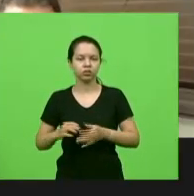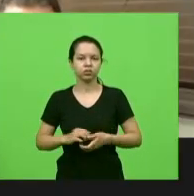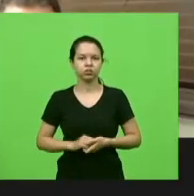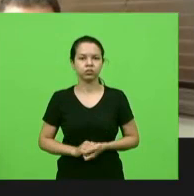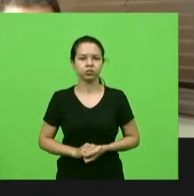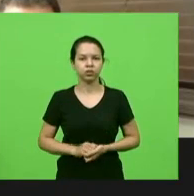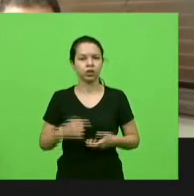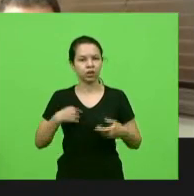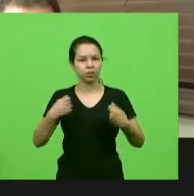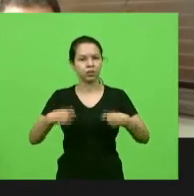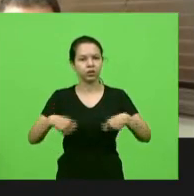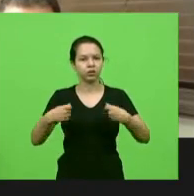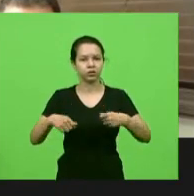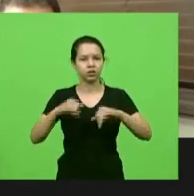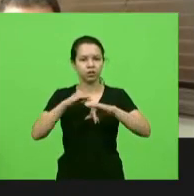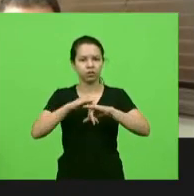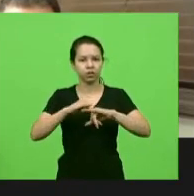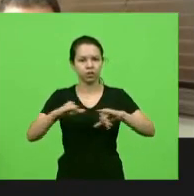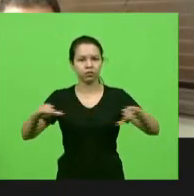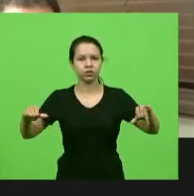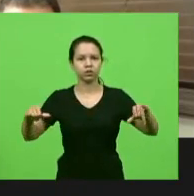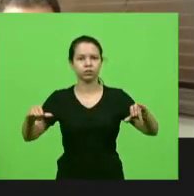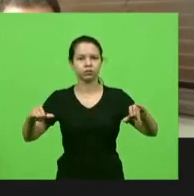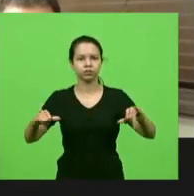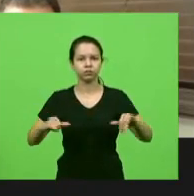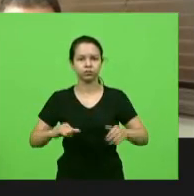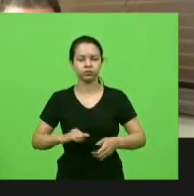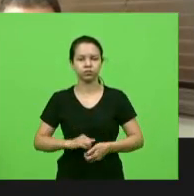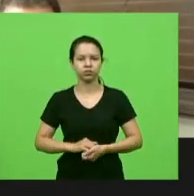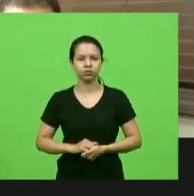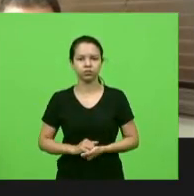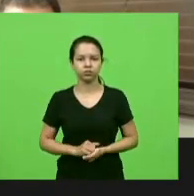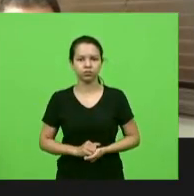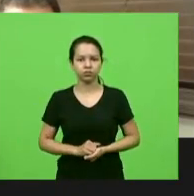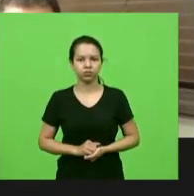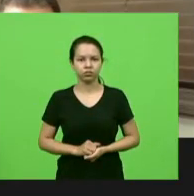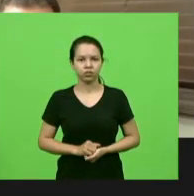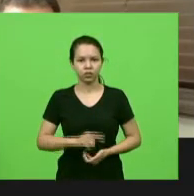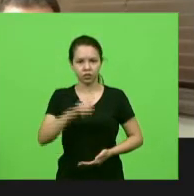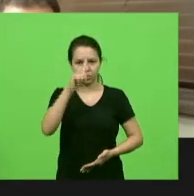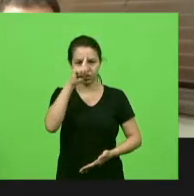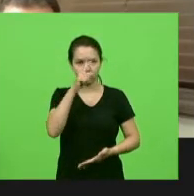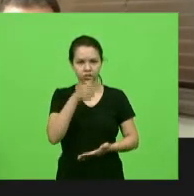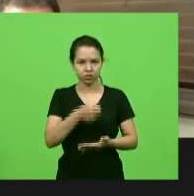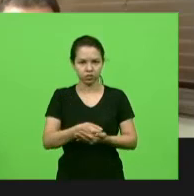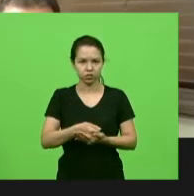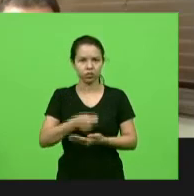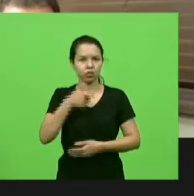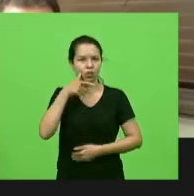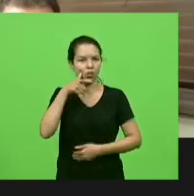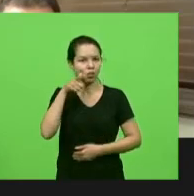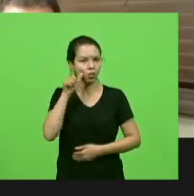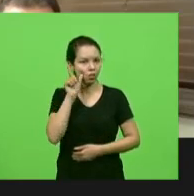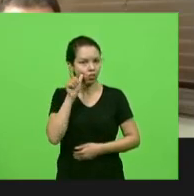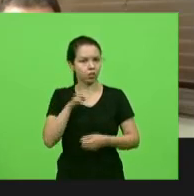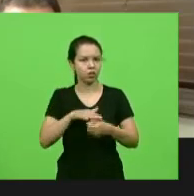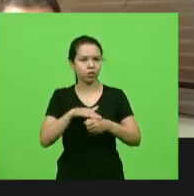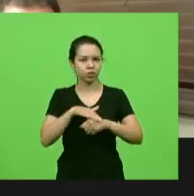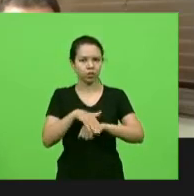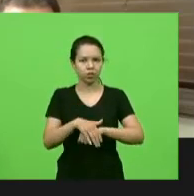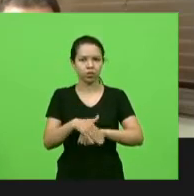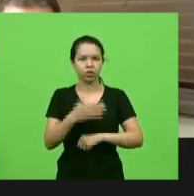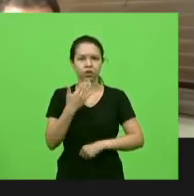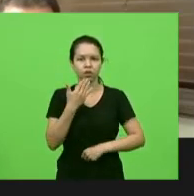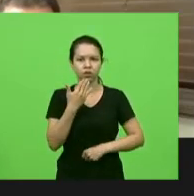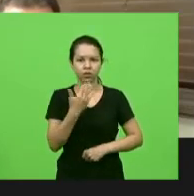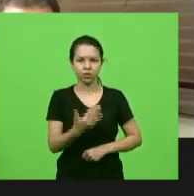devo comunicar a vossas excelências. Decidi ontem à noite um requerimento